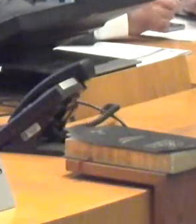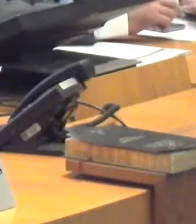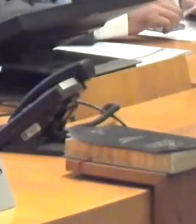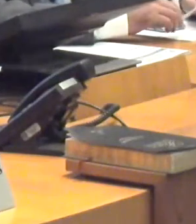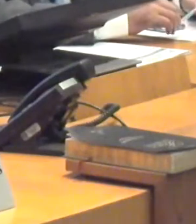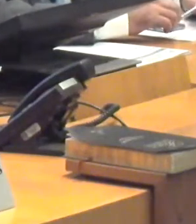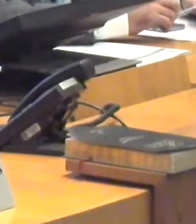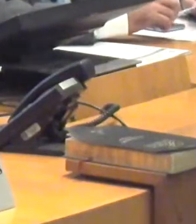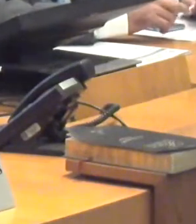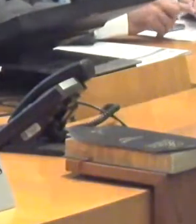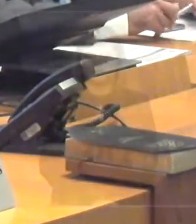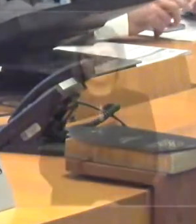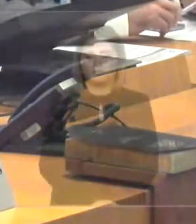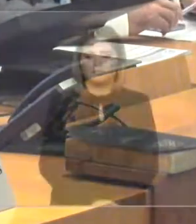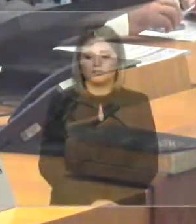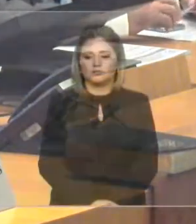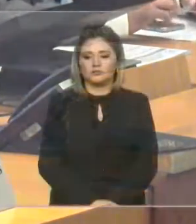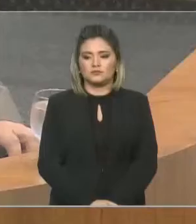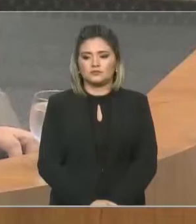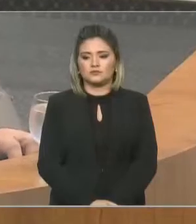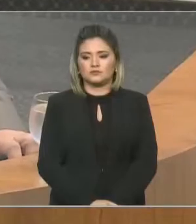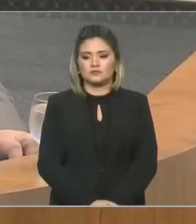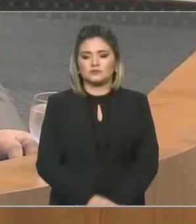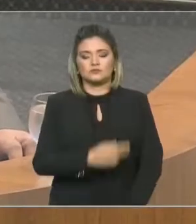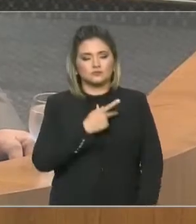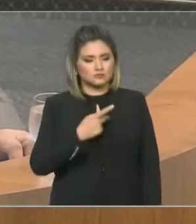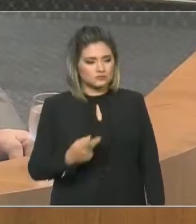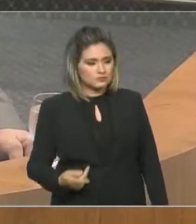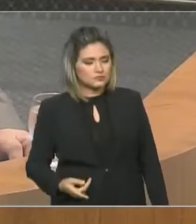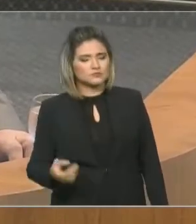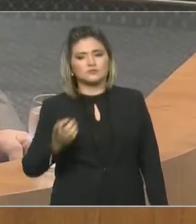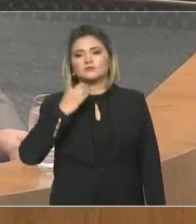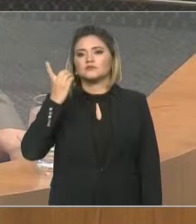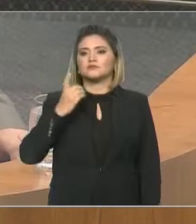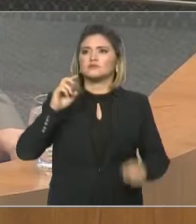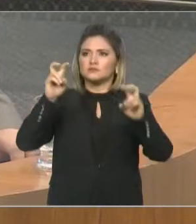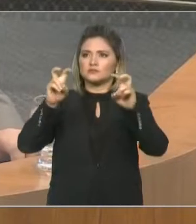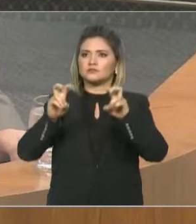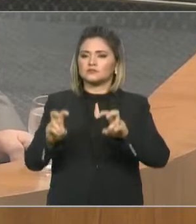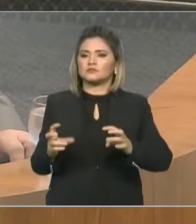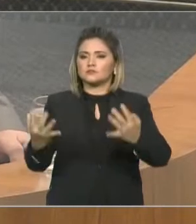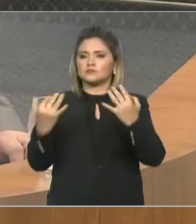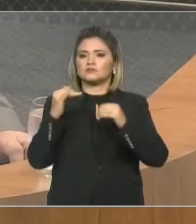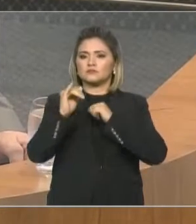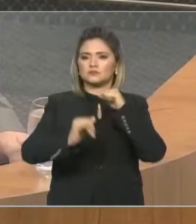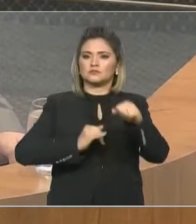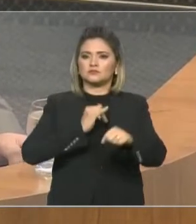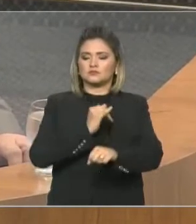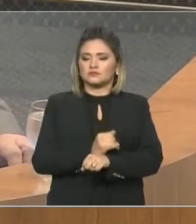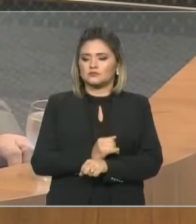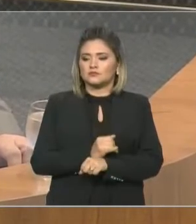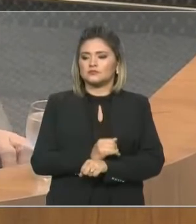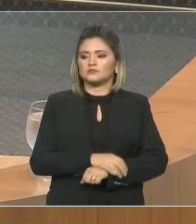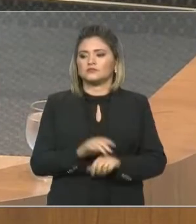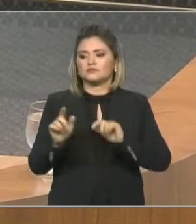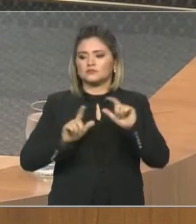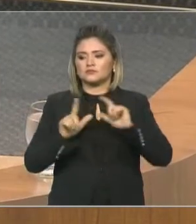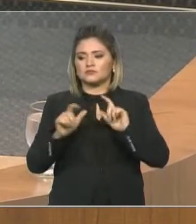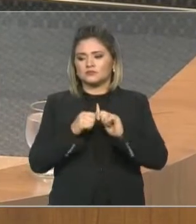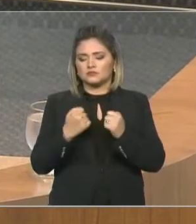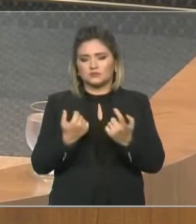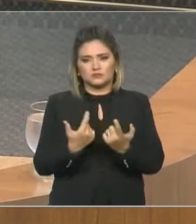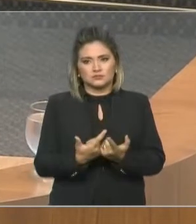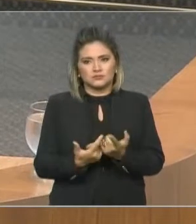Senhor presidente, senhoras e senhores deputados, membros da galeria, internautas, telespectadores da TV Assembleia, funcionários desse poder. Senhor